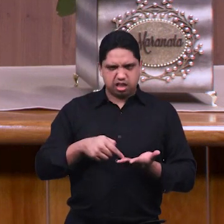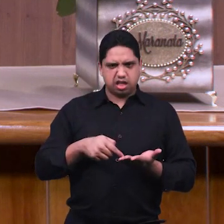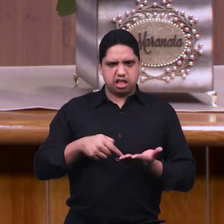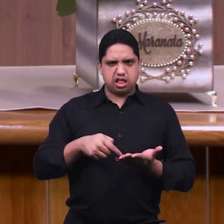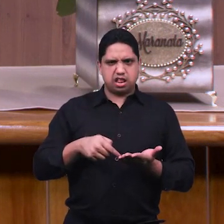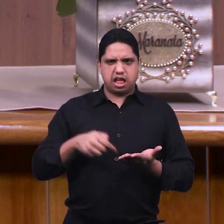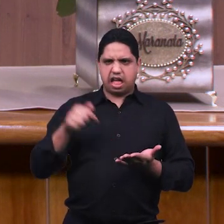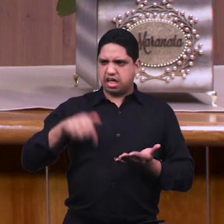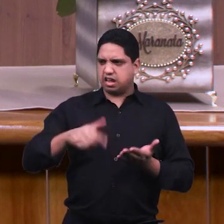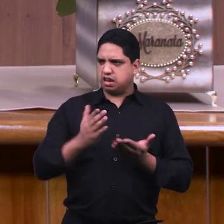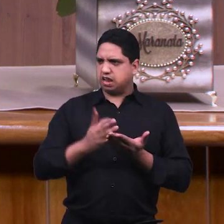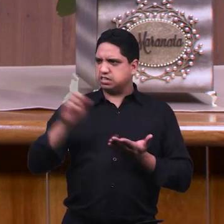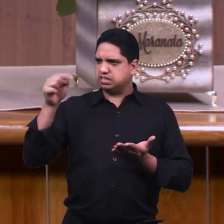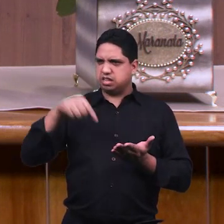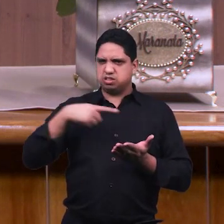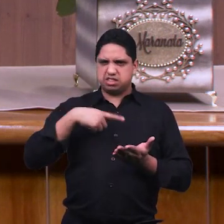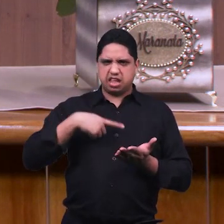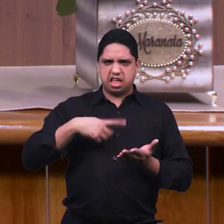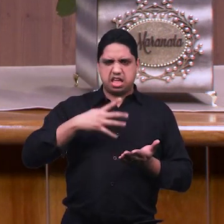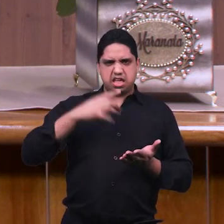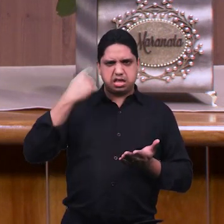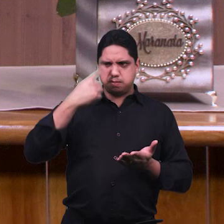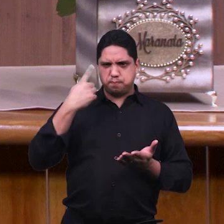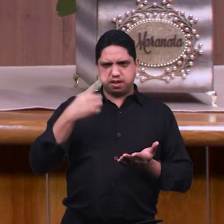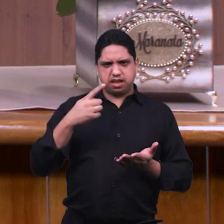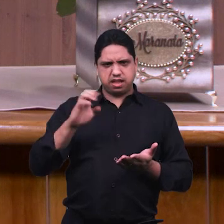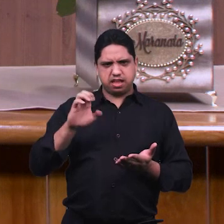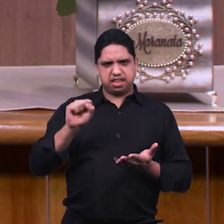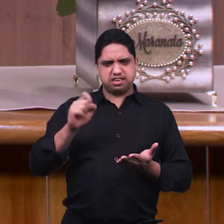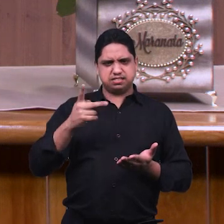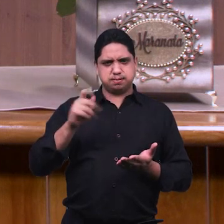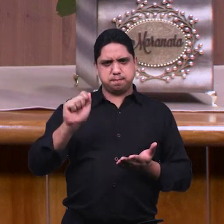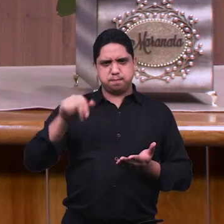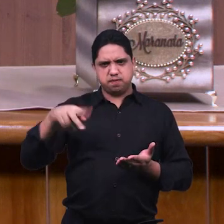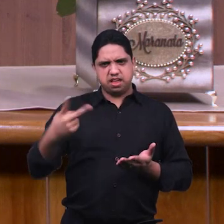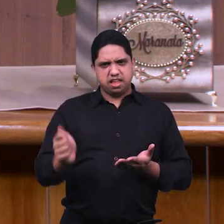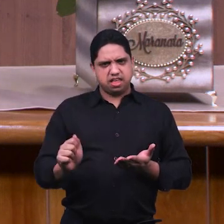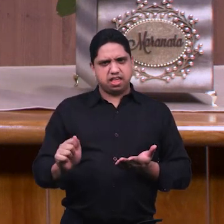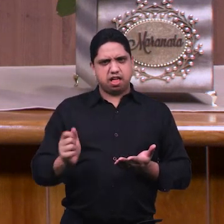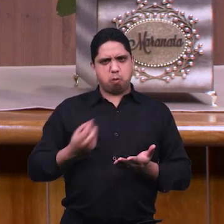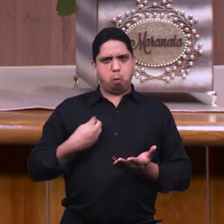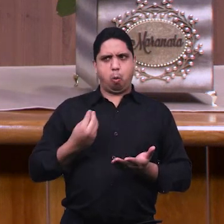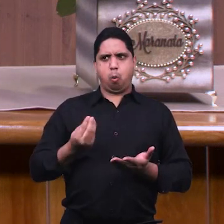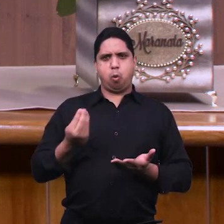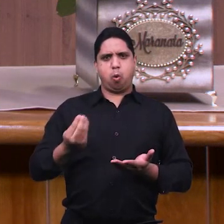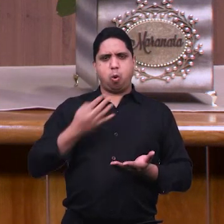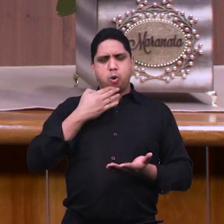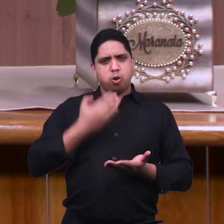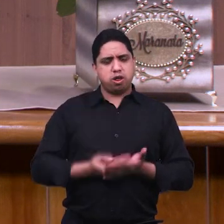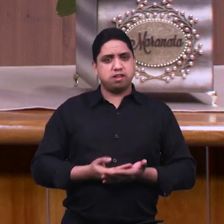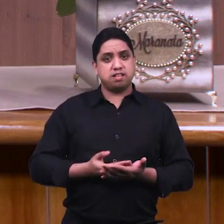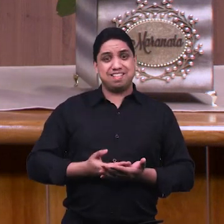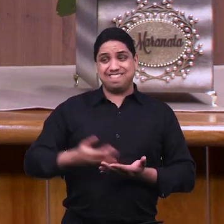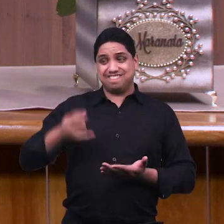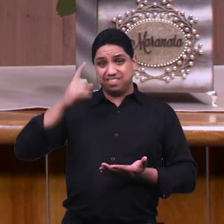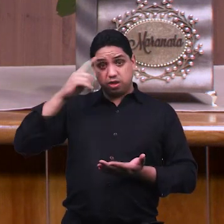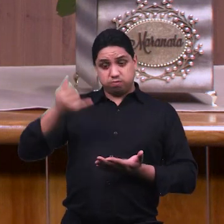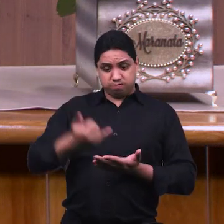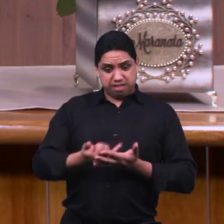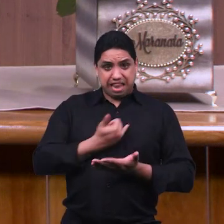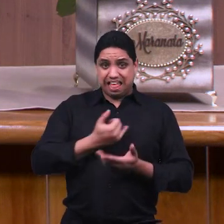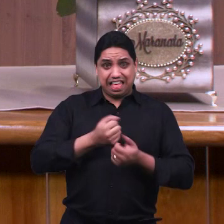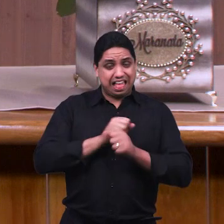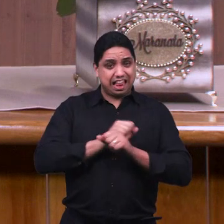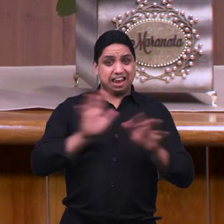não teve dúvida. Então tem gente que precisa falar claramente assim, ó, precisa falar diretamente para entender o que Deus quer. Uma